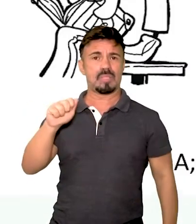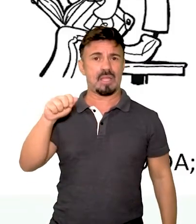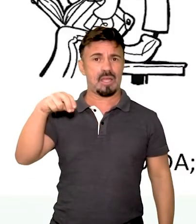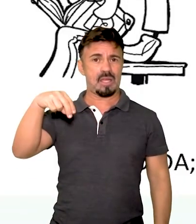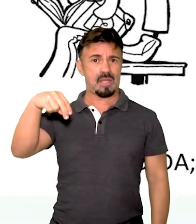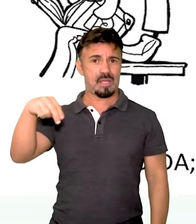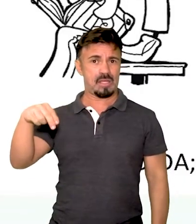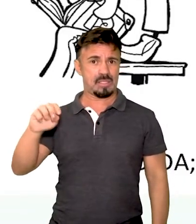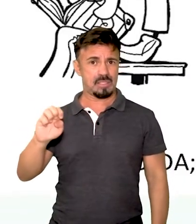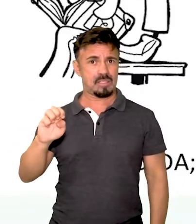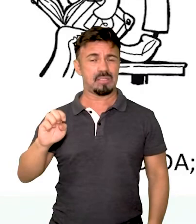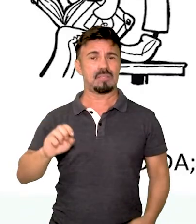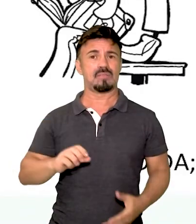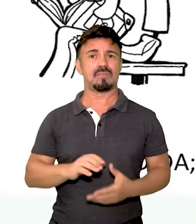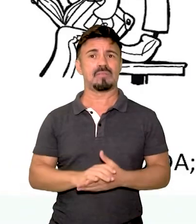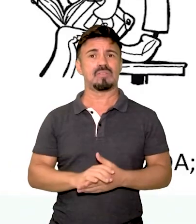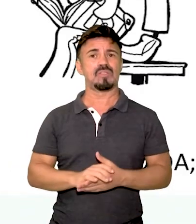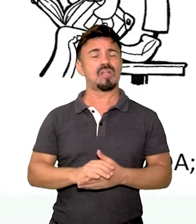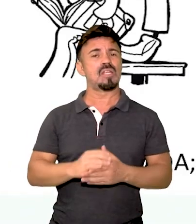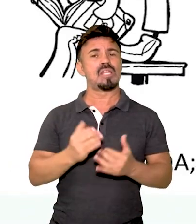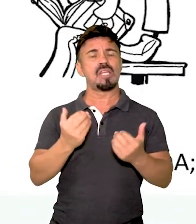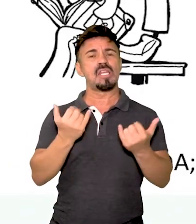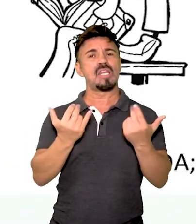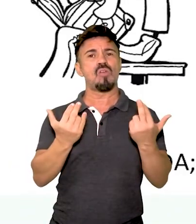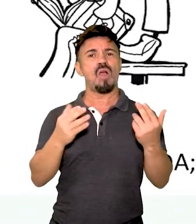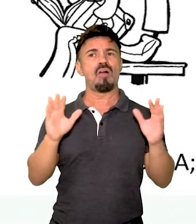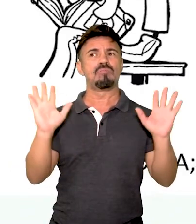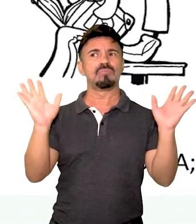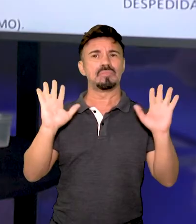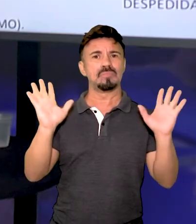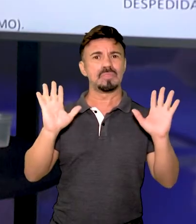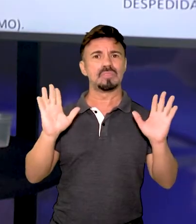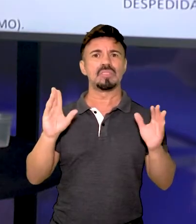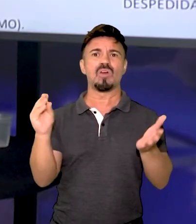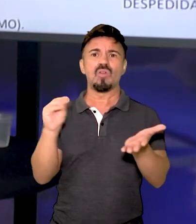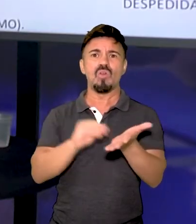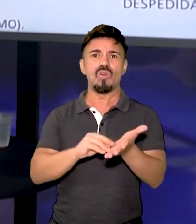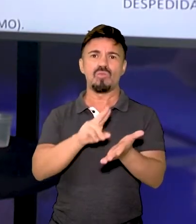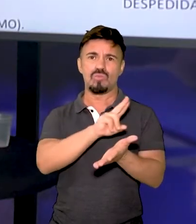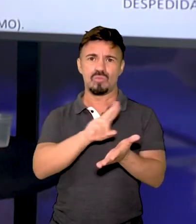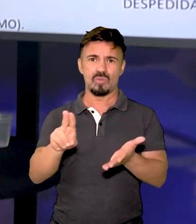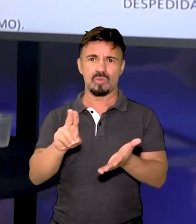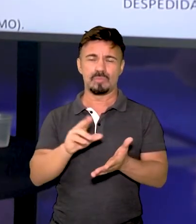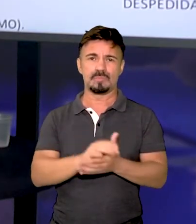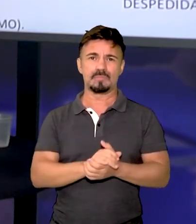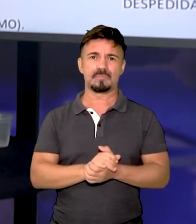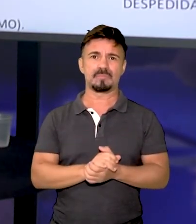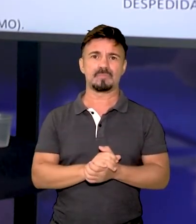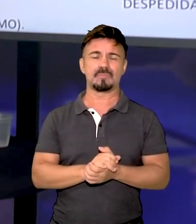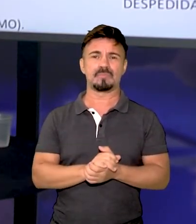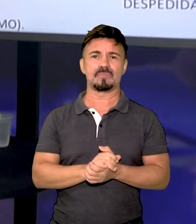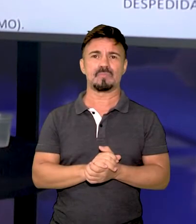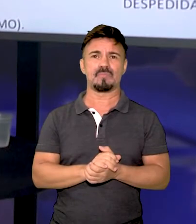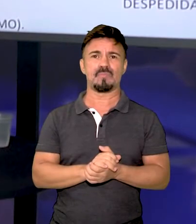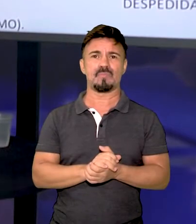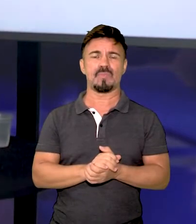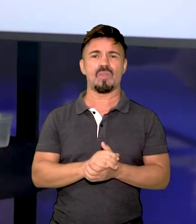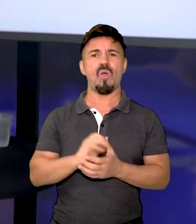dizendo, se despedindo e a gente coloca o nome, certo? O seu próprio nome. Ou um nome fictício,